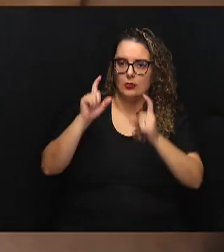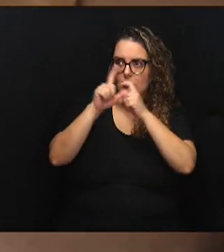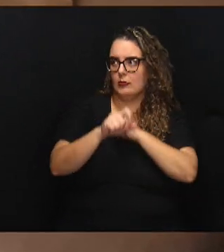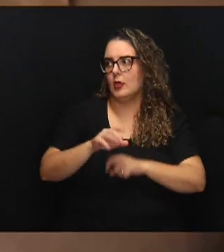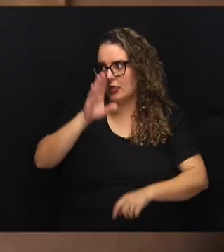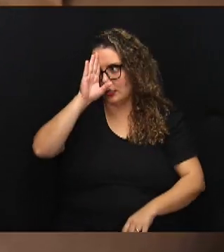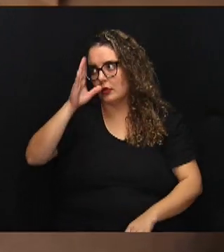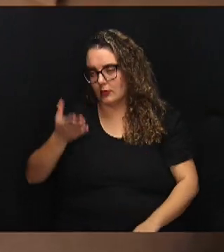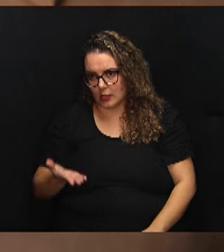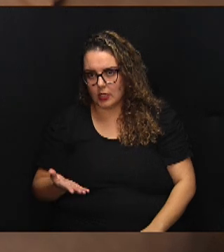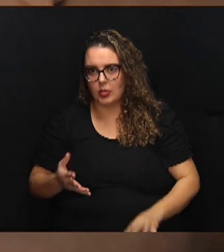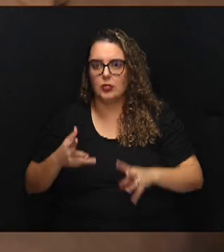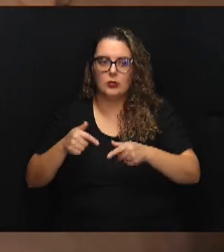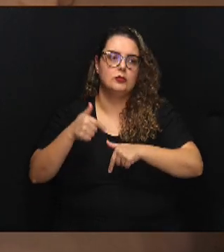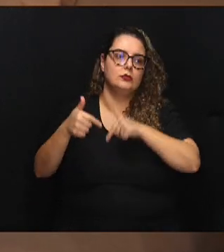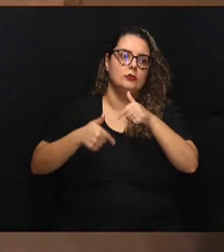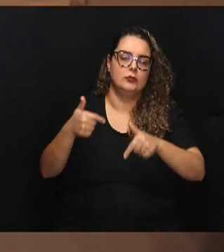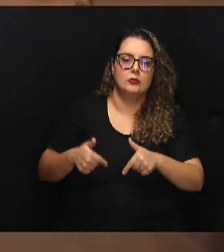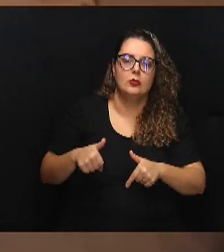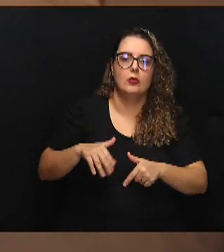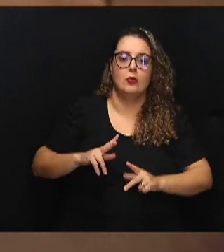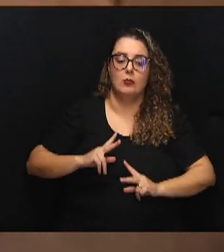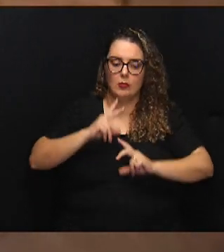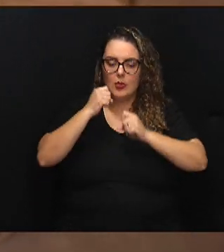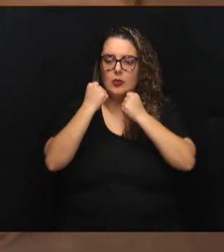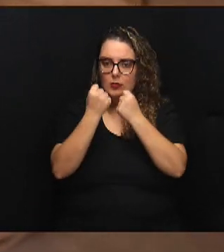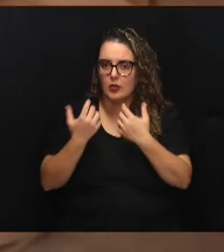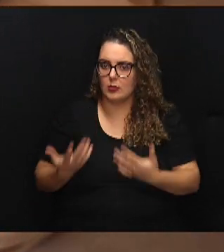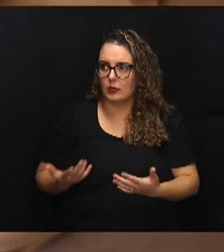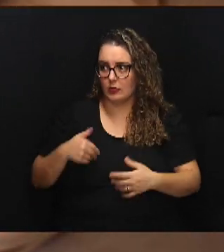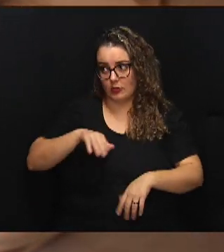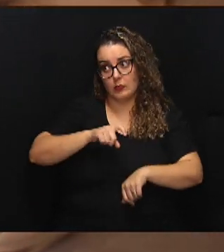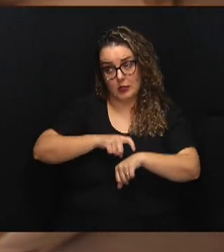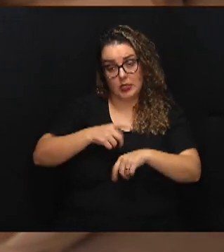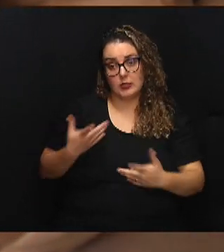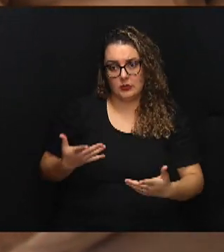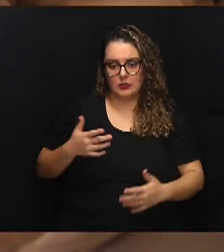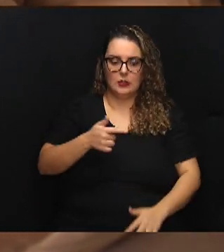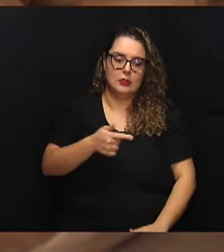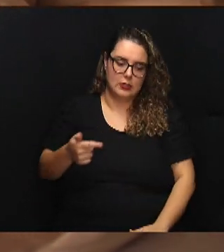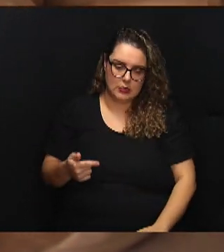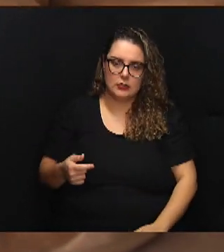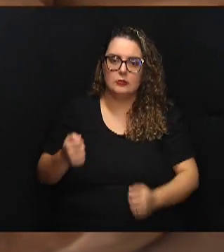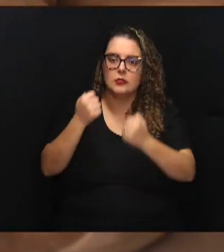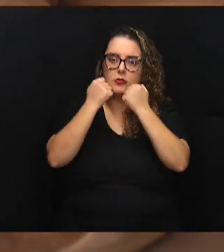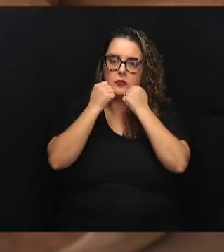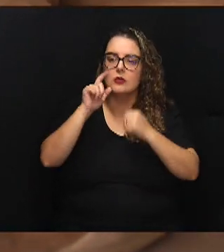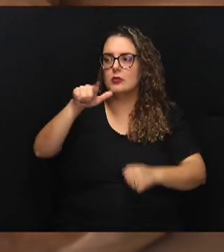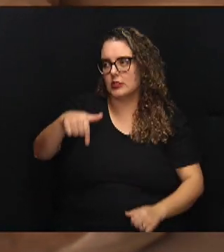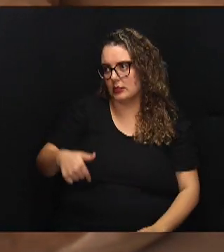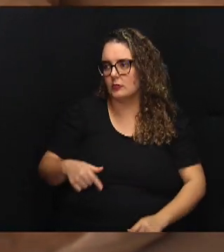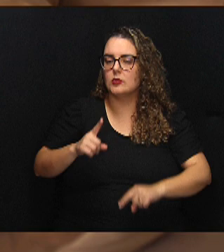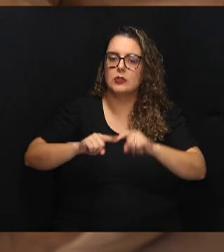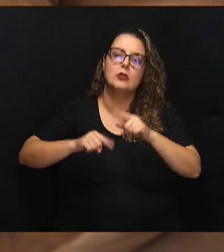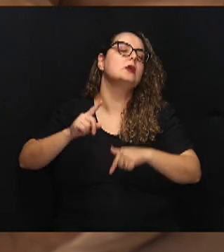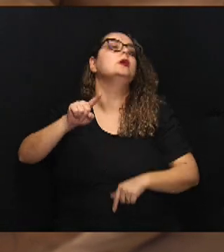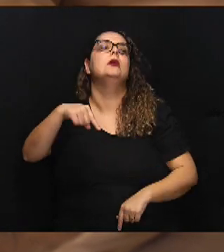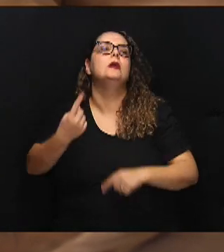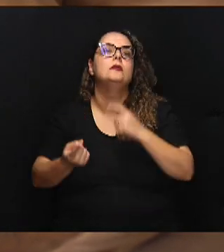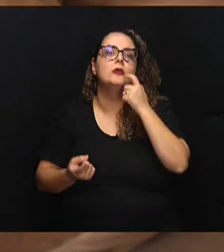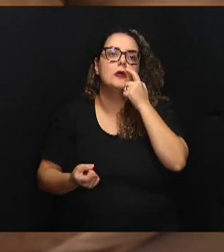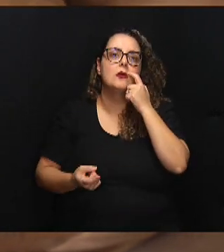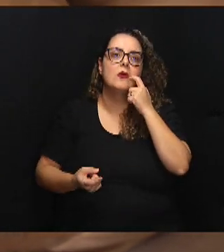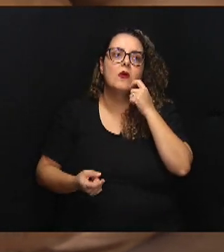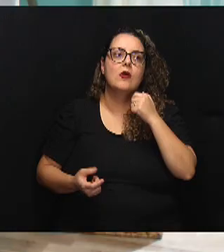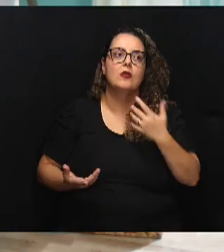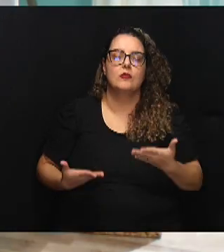prioritárias. Aquilo que vai ser trabalhado com mais ênfase e com mais tempo também nessas semanas aqui de julho. E aí depois as outras matérias que